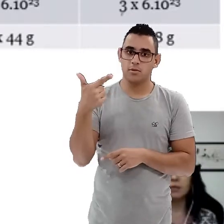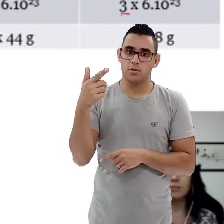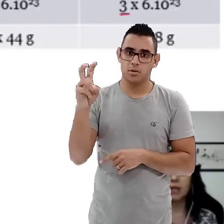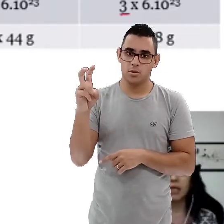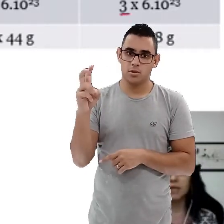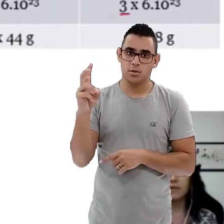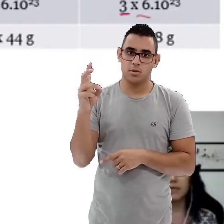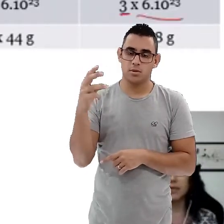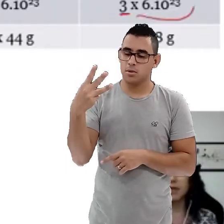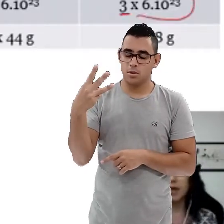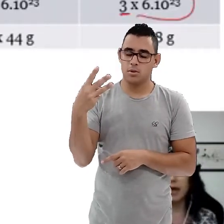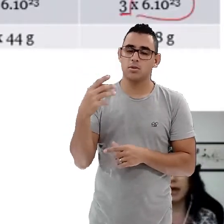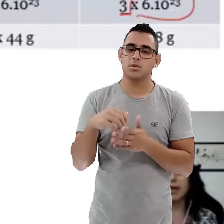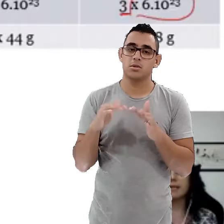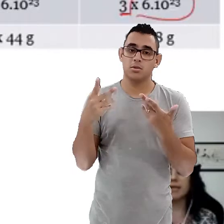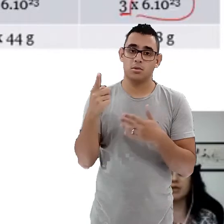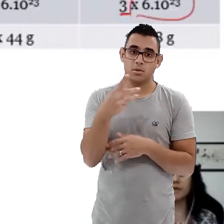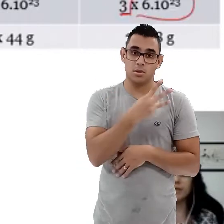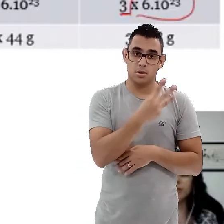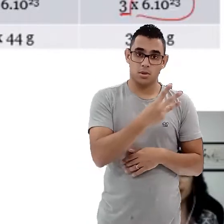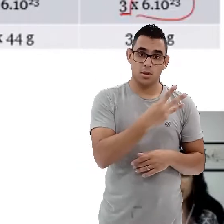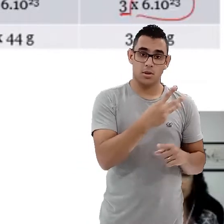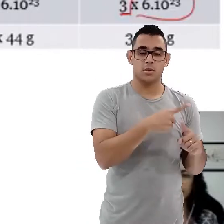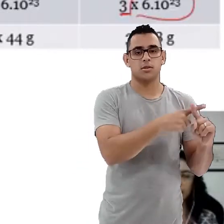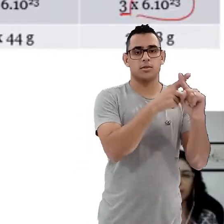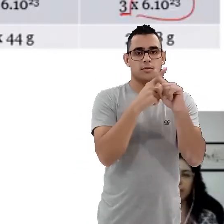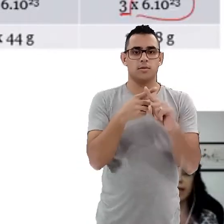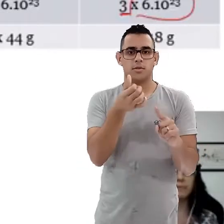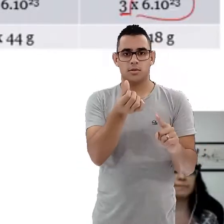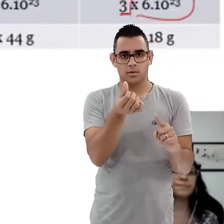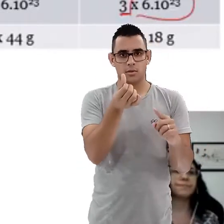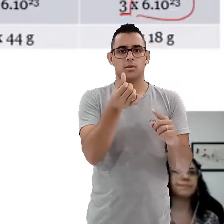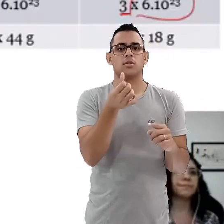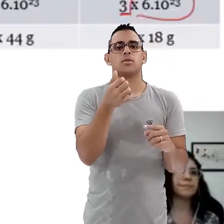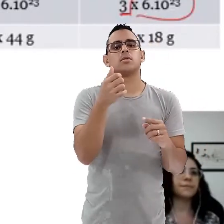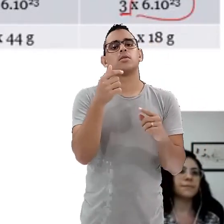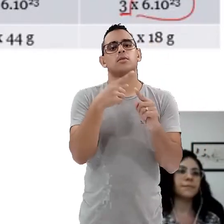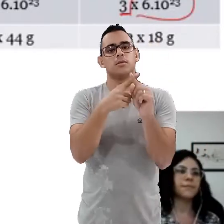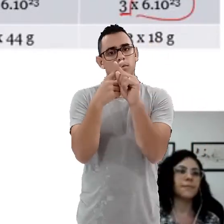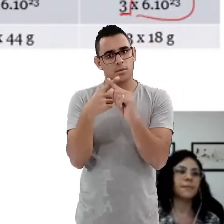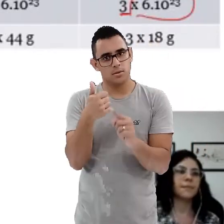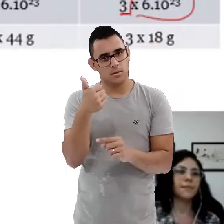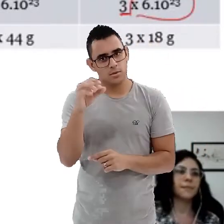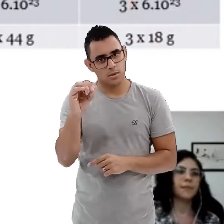3 mol, 3 vezes 6 vezes 10 a 23, tá?